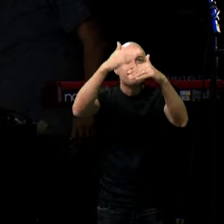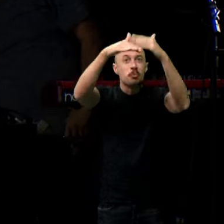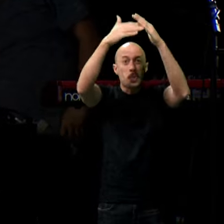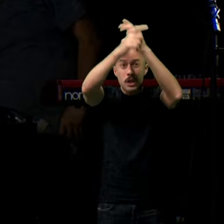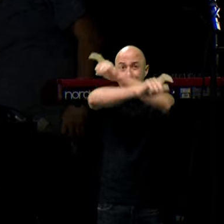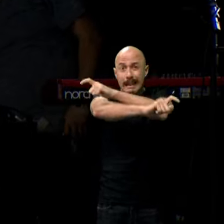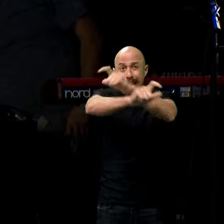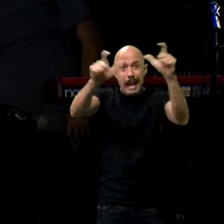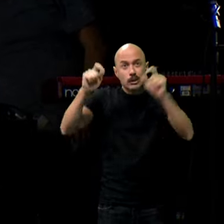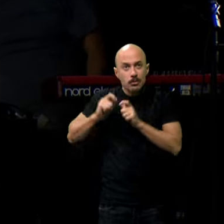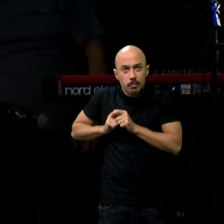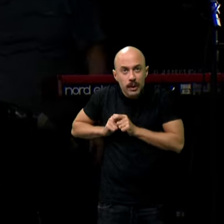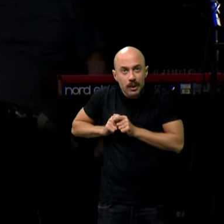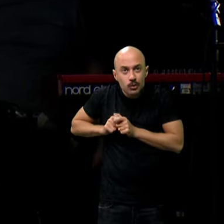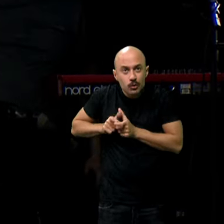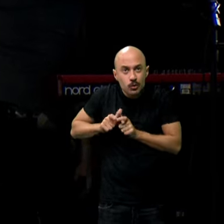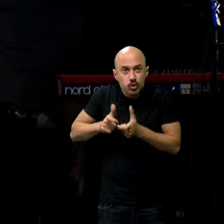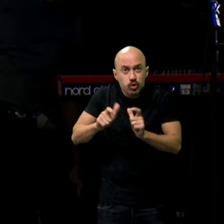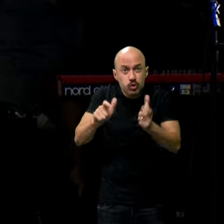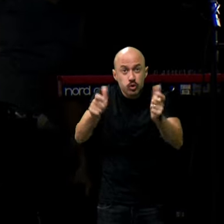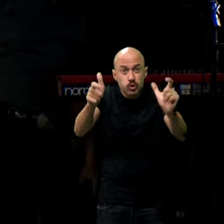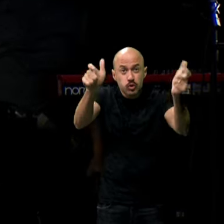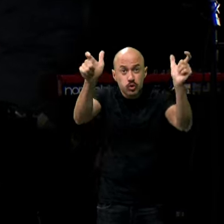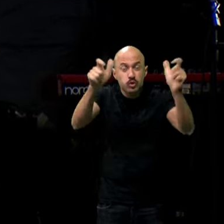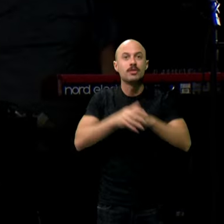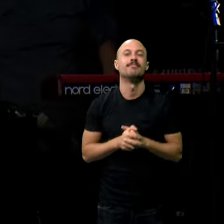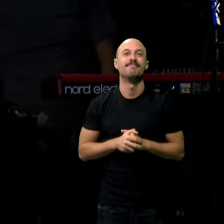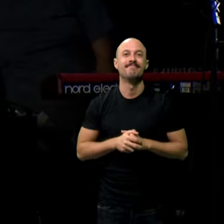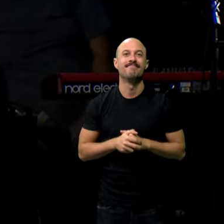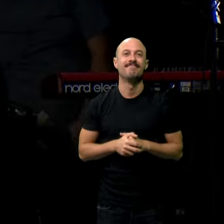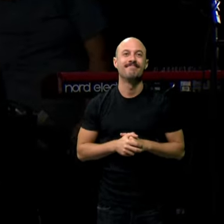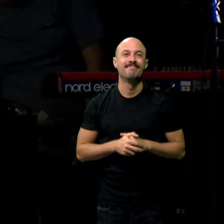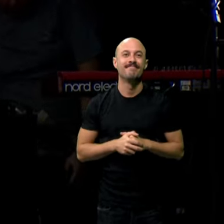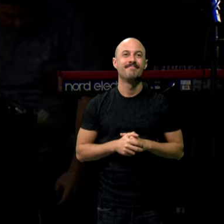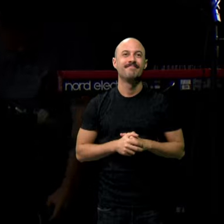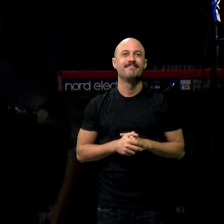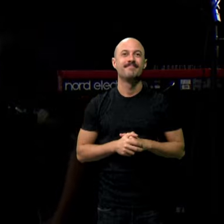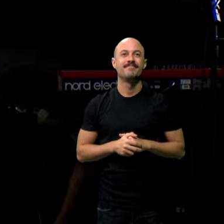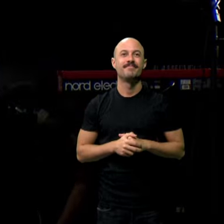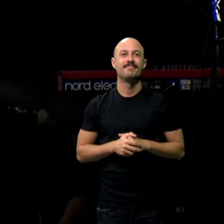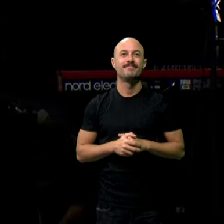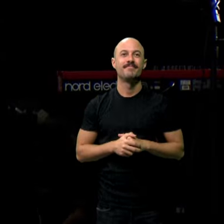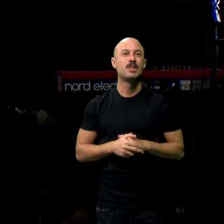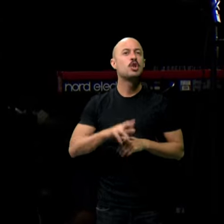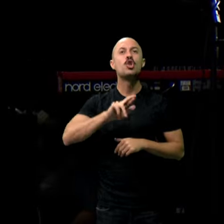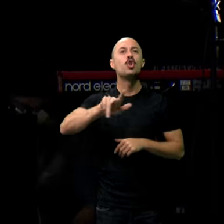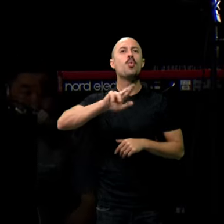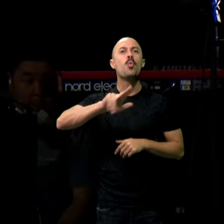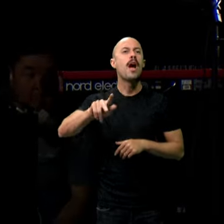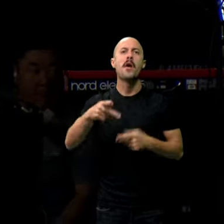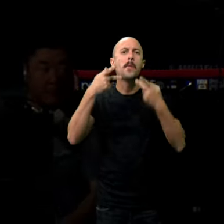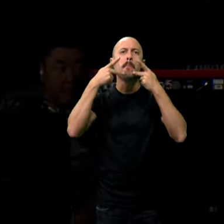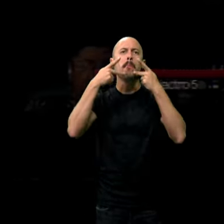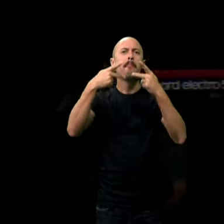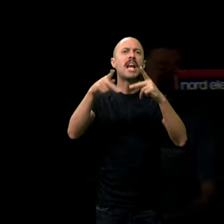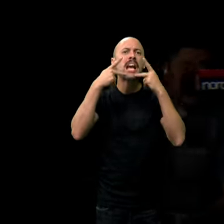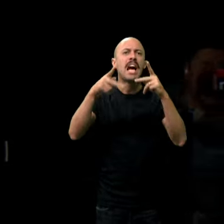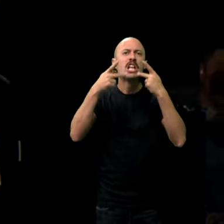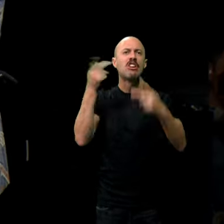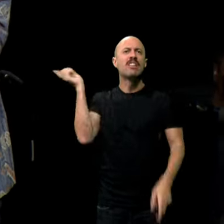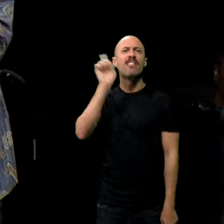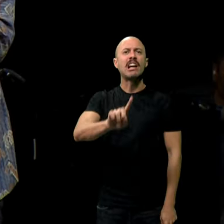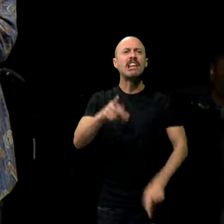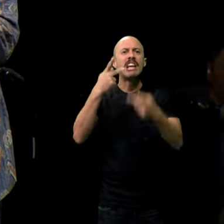Não pense que eu, seus amigos, falando isso. Não é um pregador aqui. É